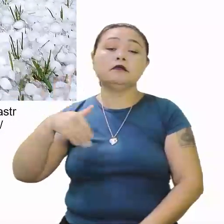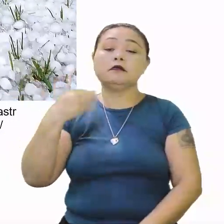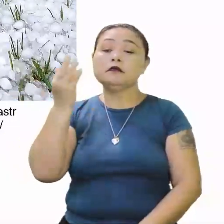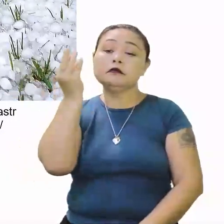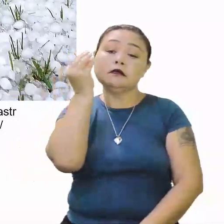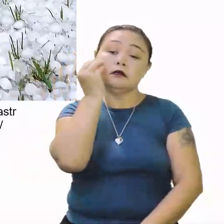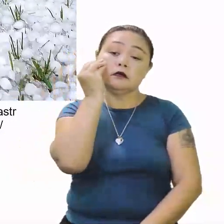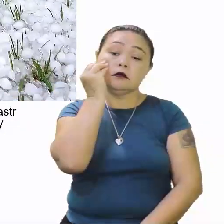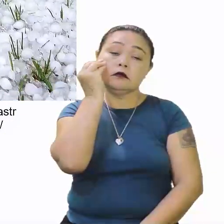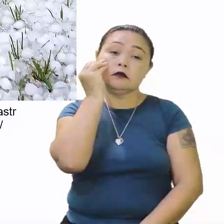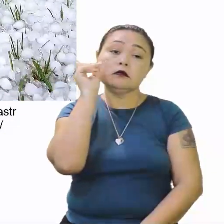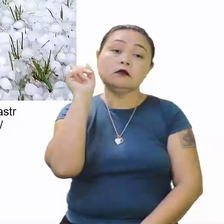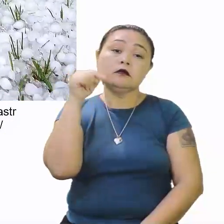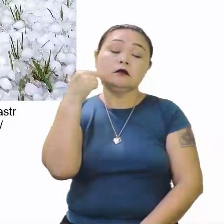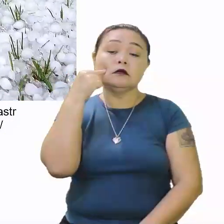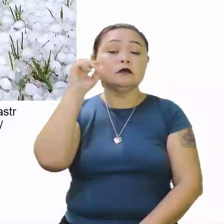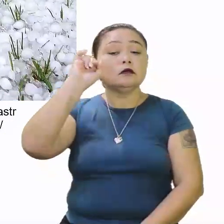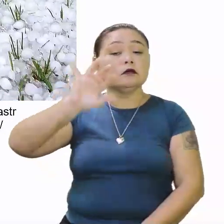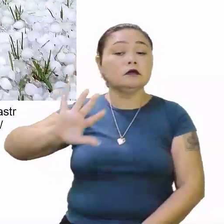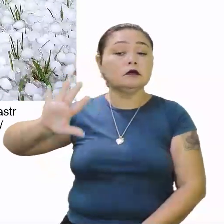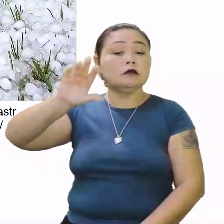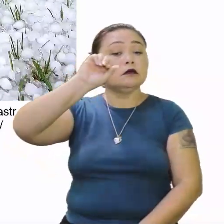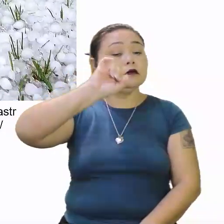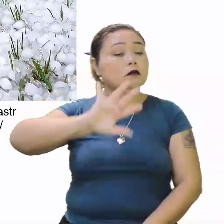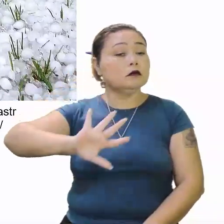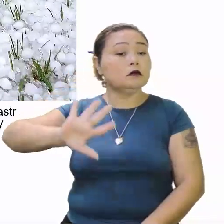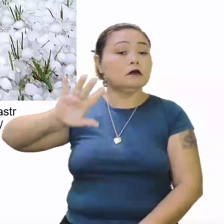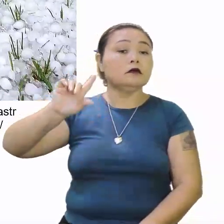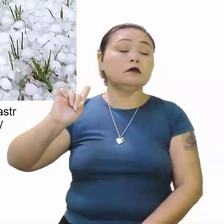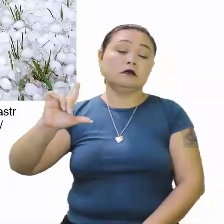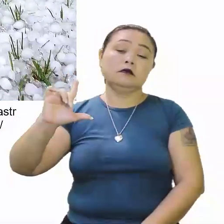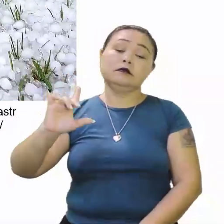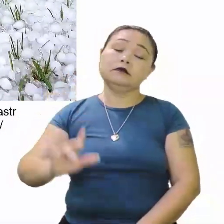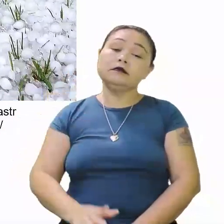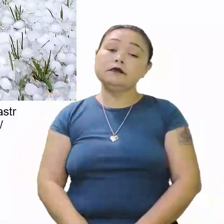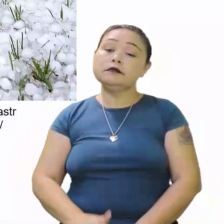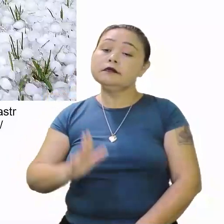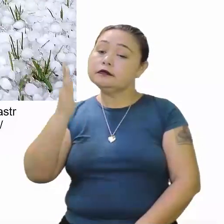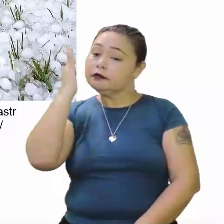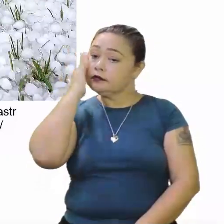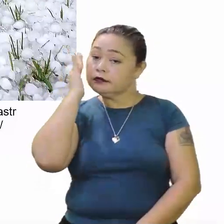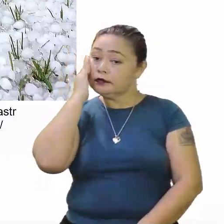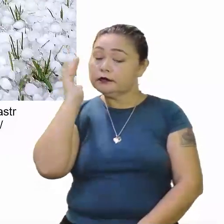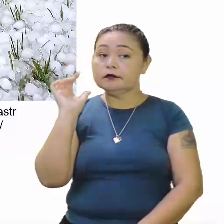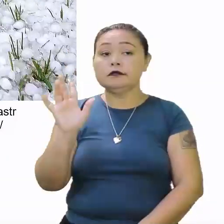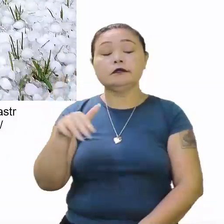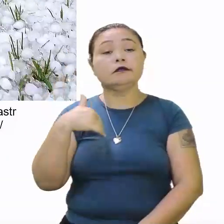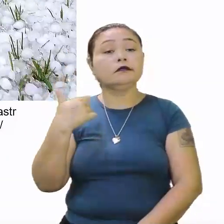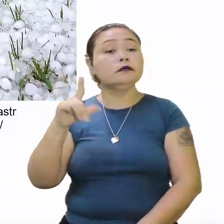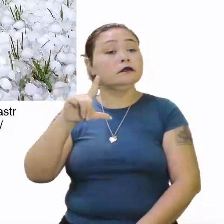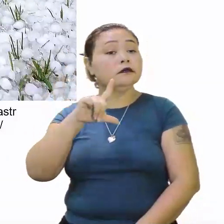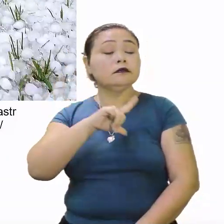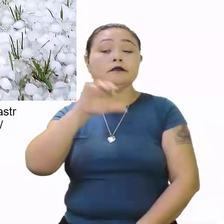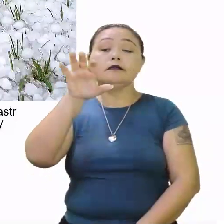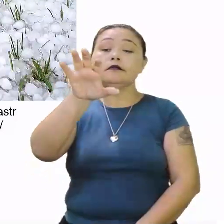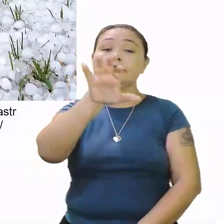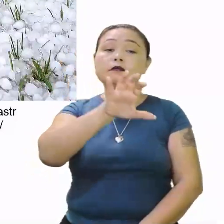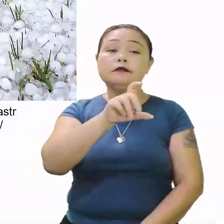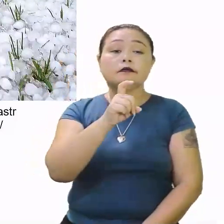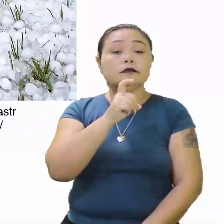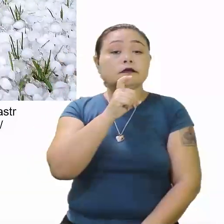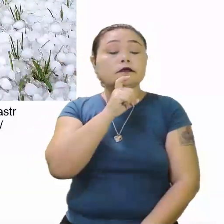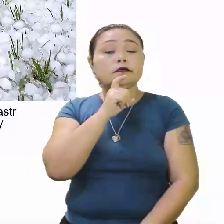verificamos aqui algumas gravuras, né? Nós sabemos que em regiões muito frias, a